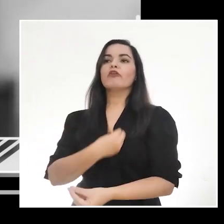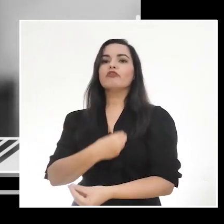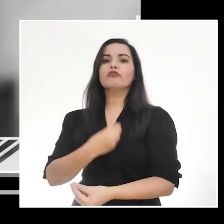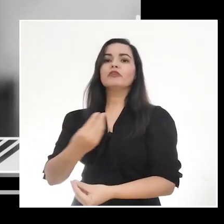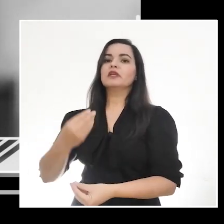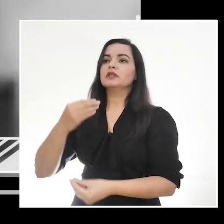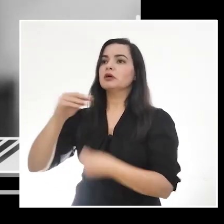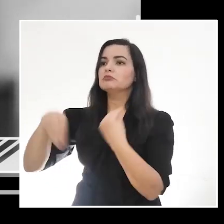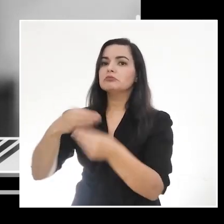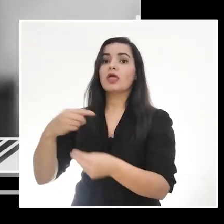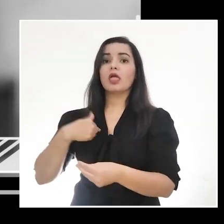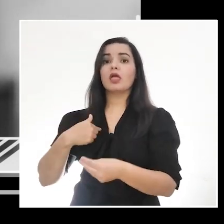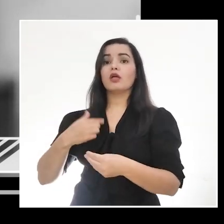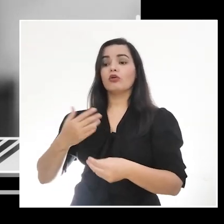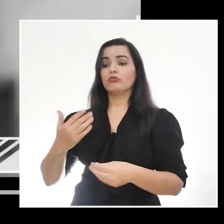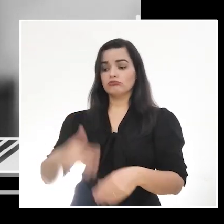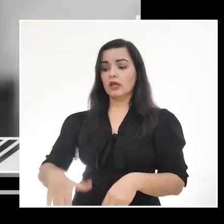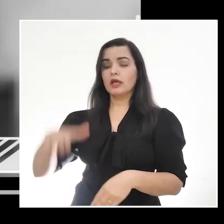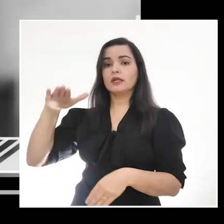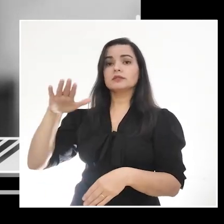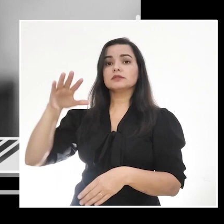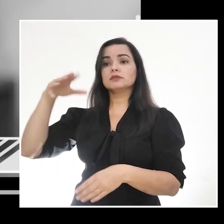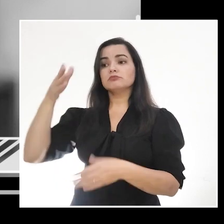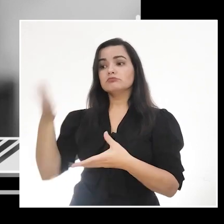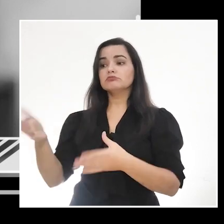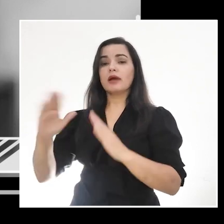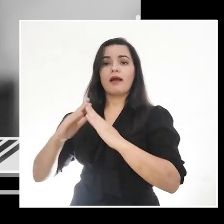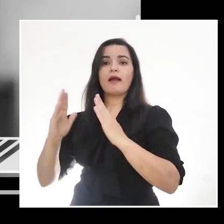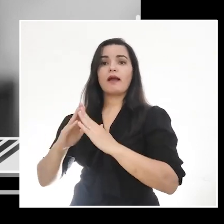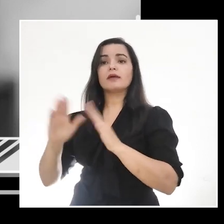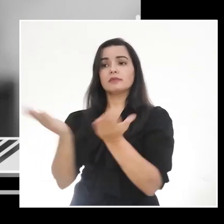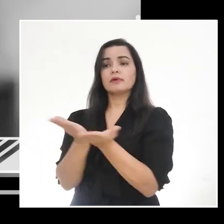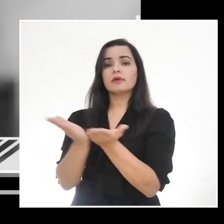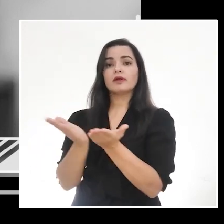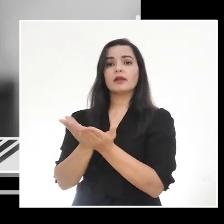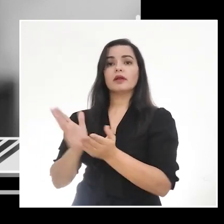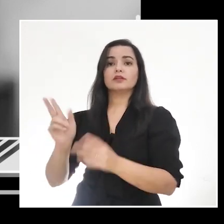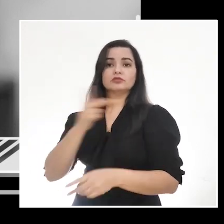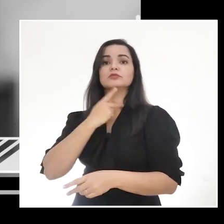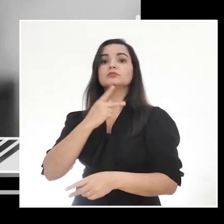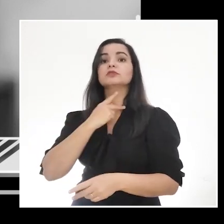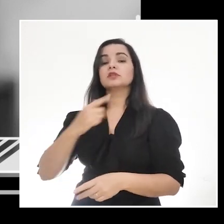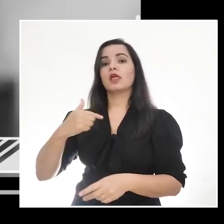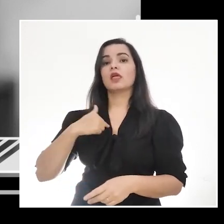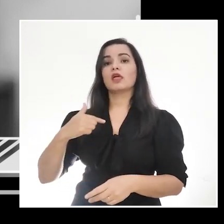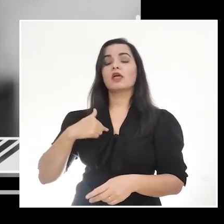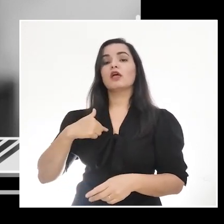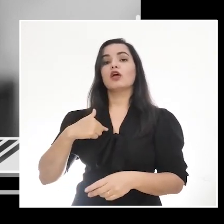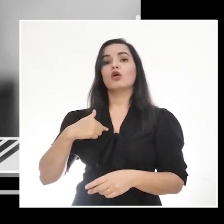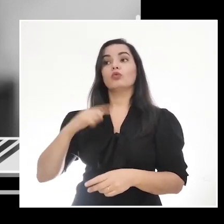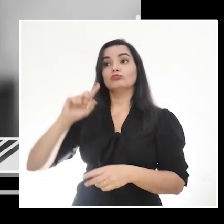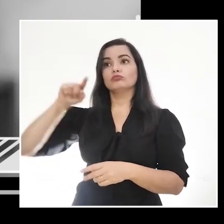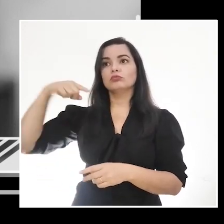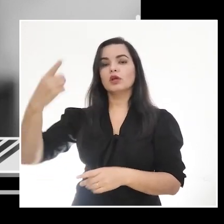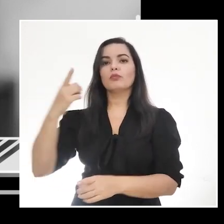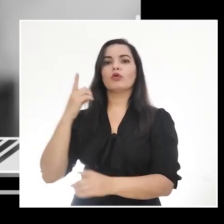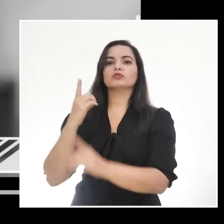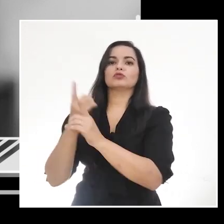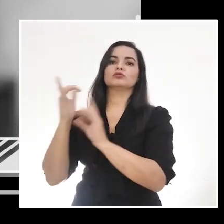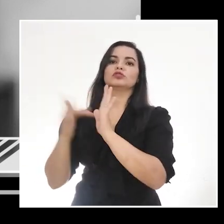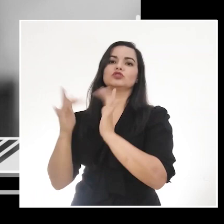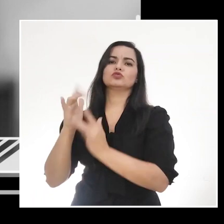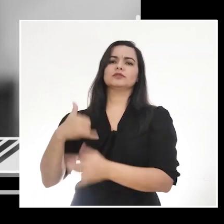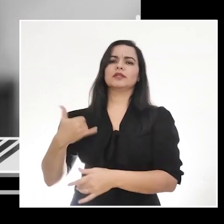confunde com a própria história de vida. Eu nasci num lar cristão, presbiteriano, e por volta dos 10 anos de idade tive